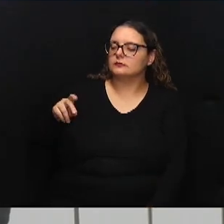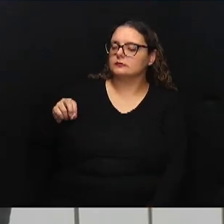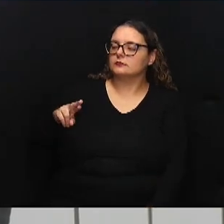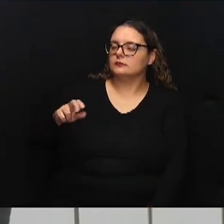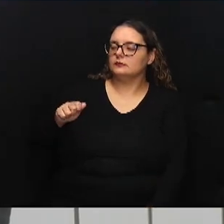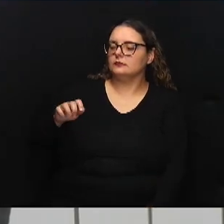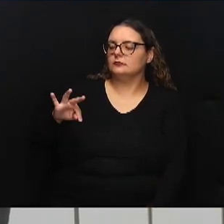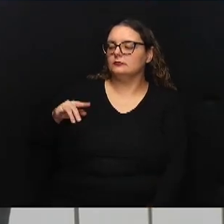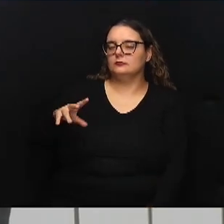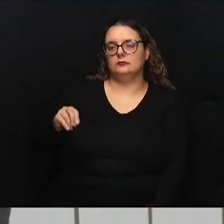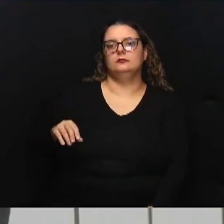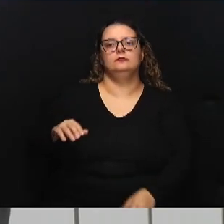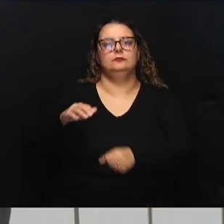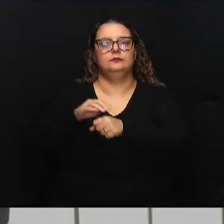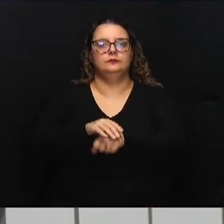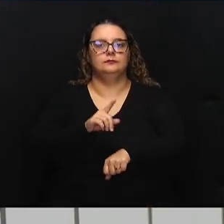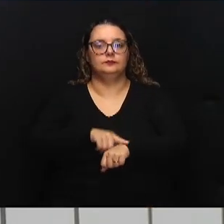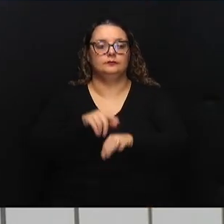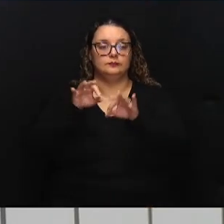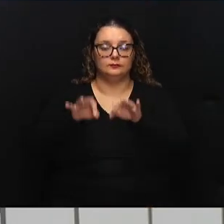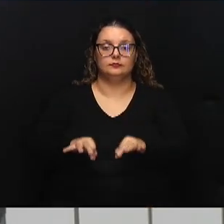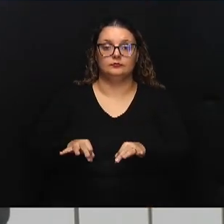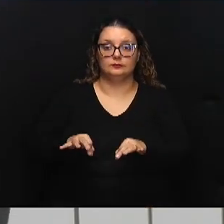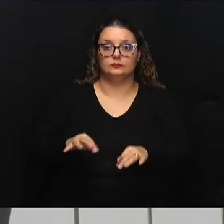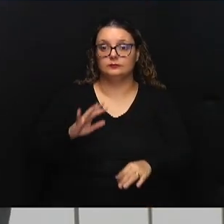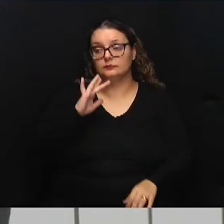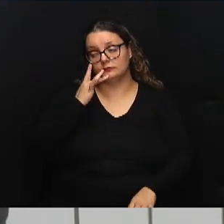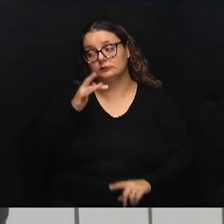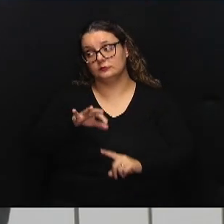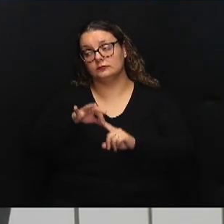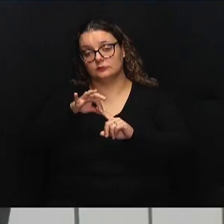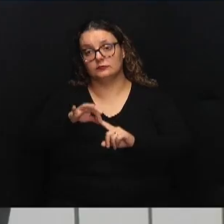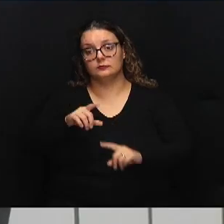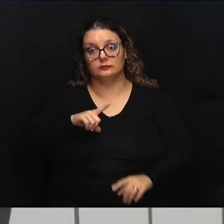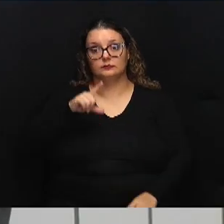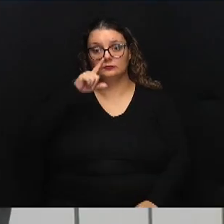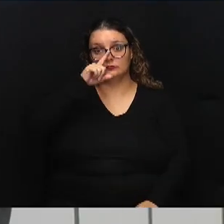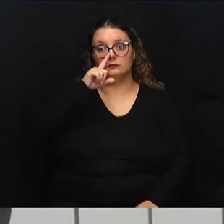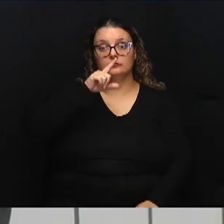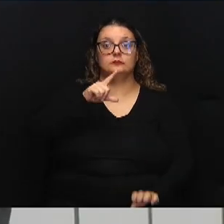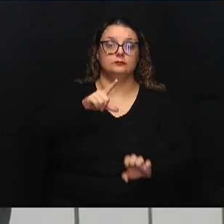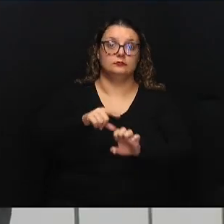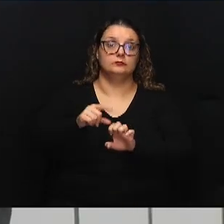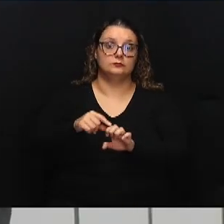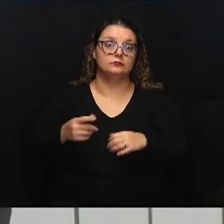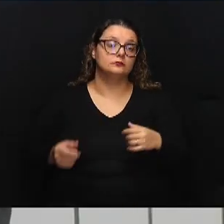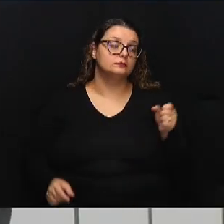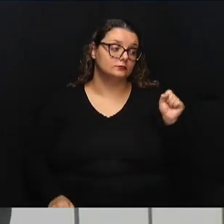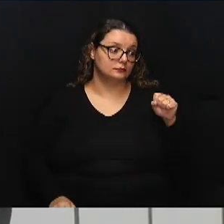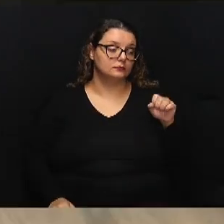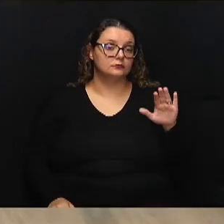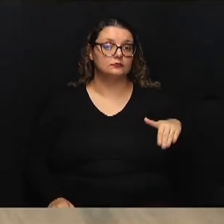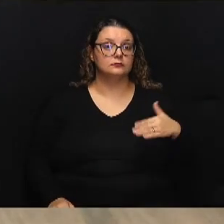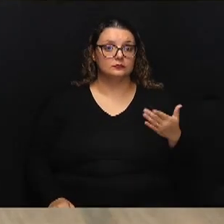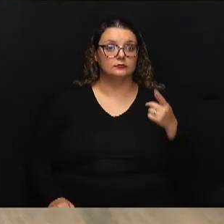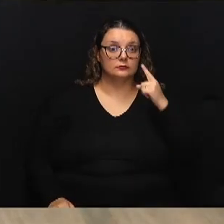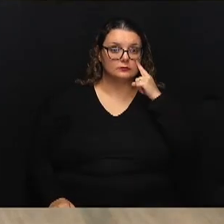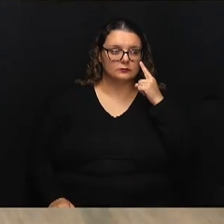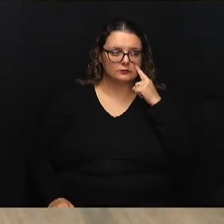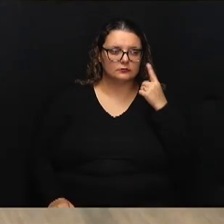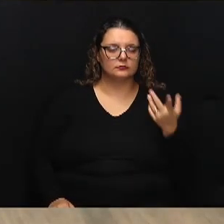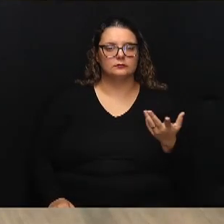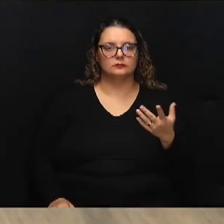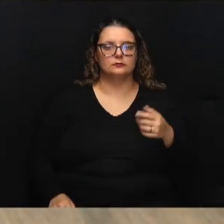de pressão, horário fixo, eles preferem realmente correr o risco e empreender. Né? E aí quando a gente vê esse cenário, né,